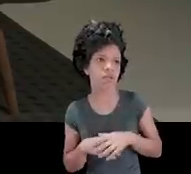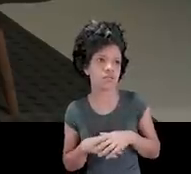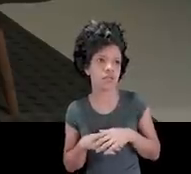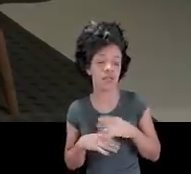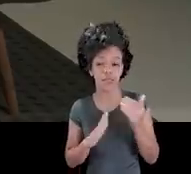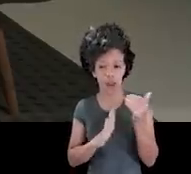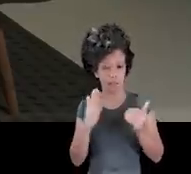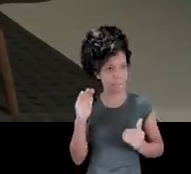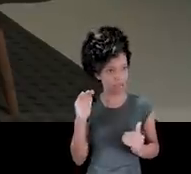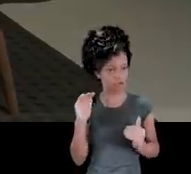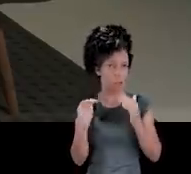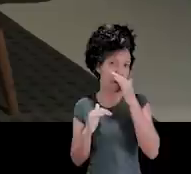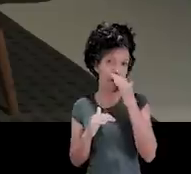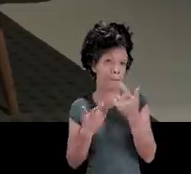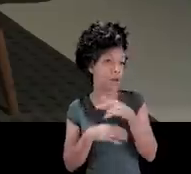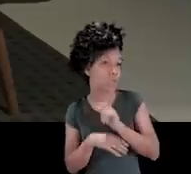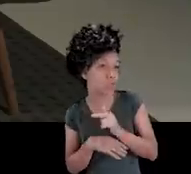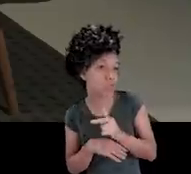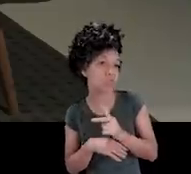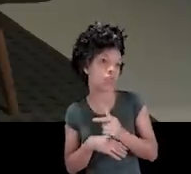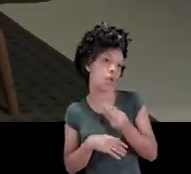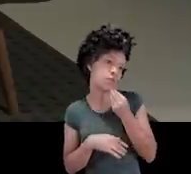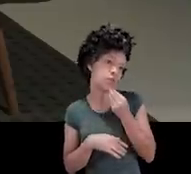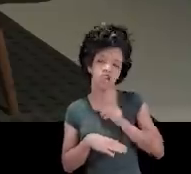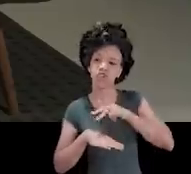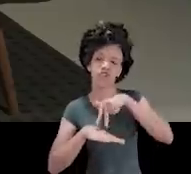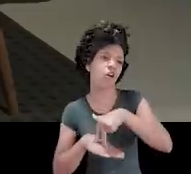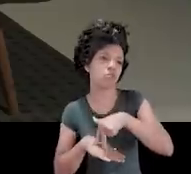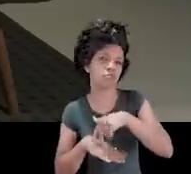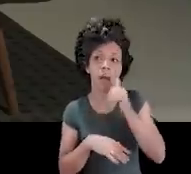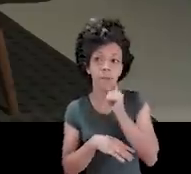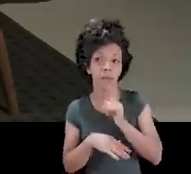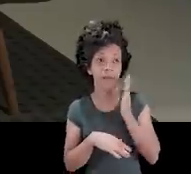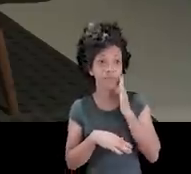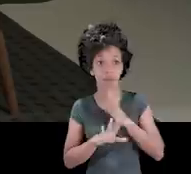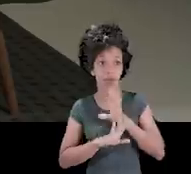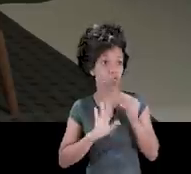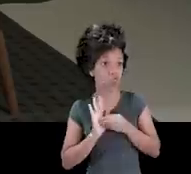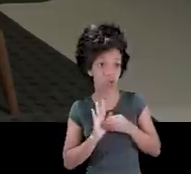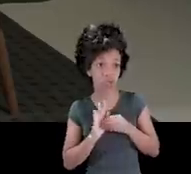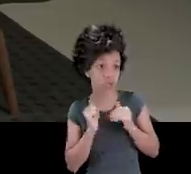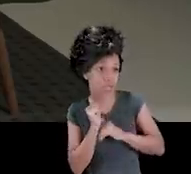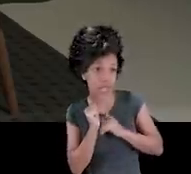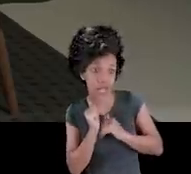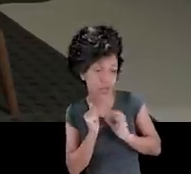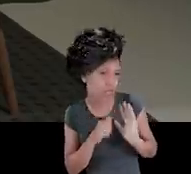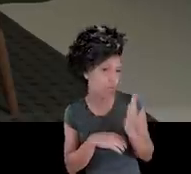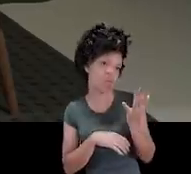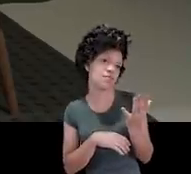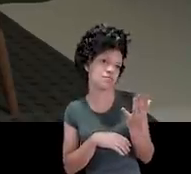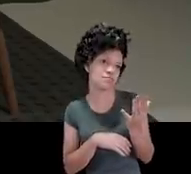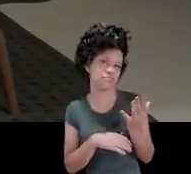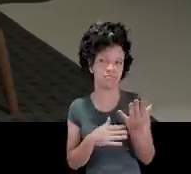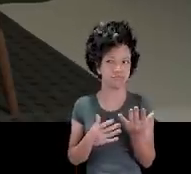abaixo da sociedade pra ela não ter voz. Credibilidade. Não pode ter voz, é uma mulher que sabe todos os primitivos que acontecem. Uhum. Então